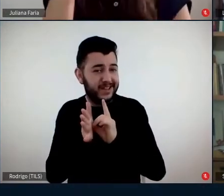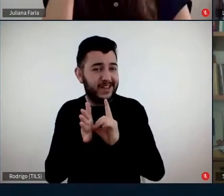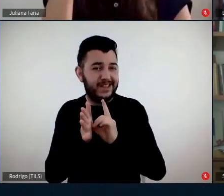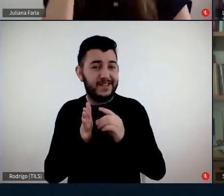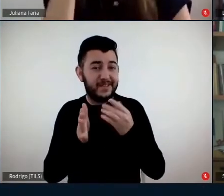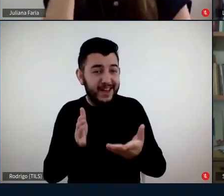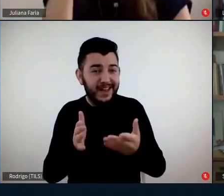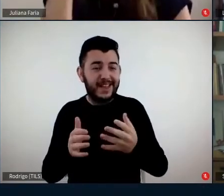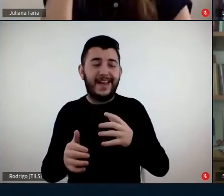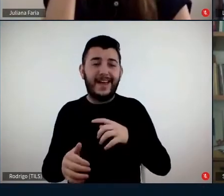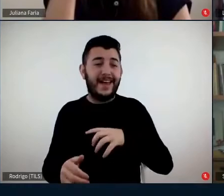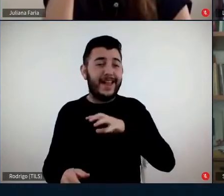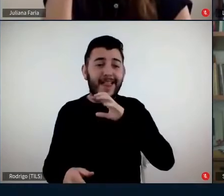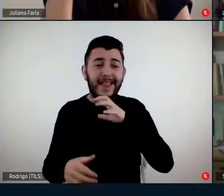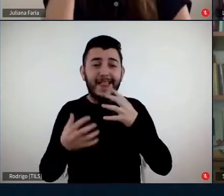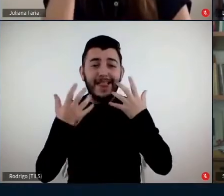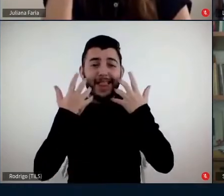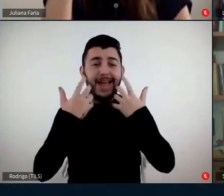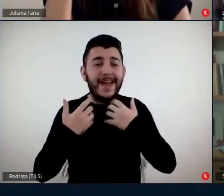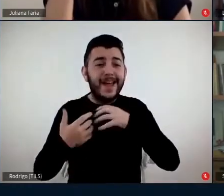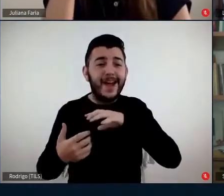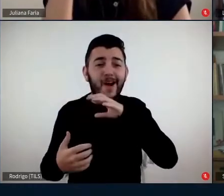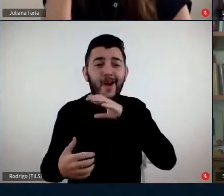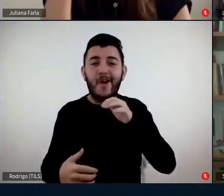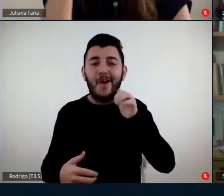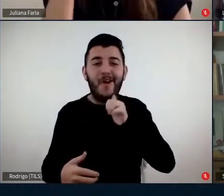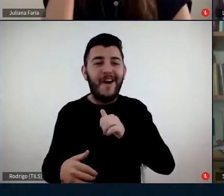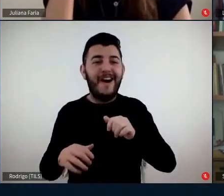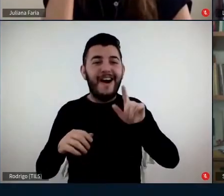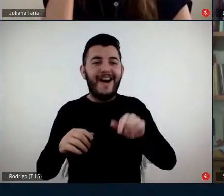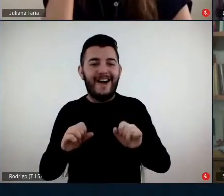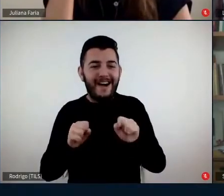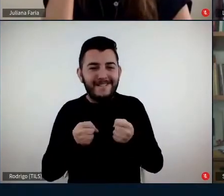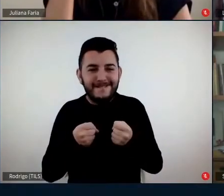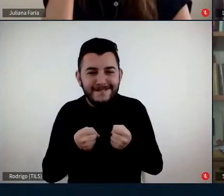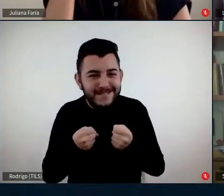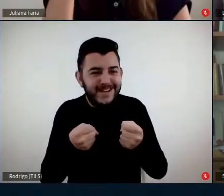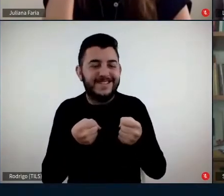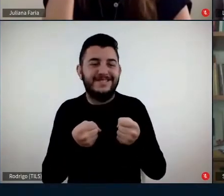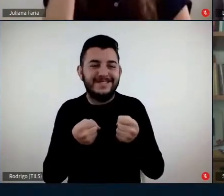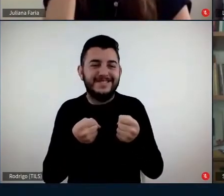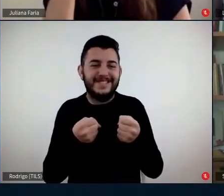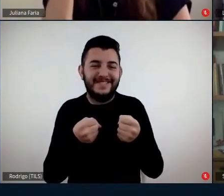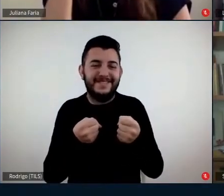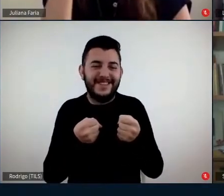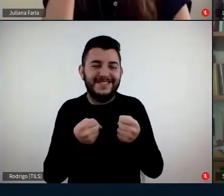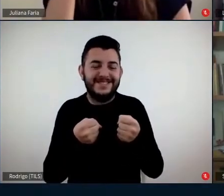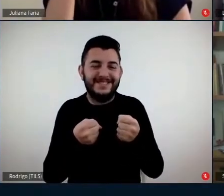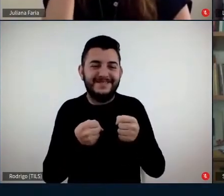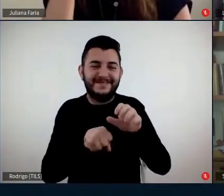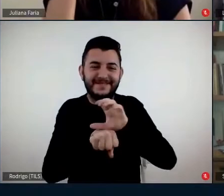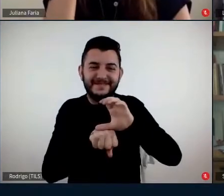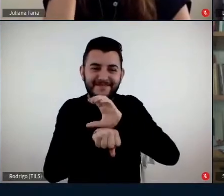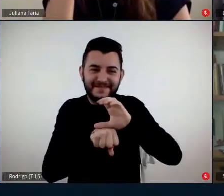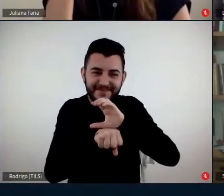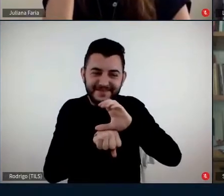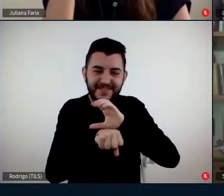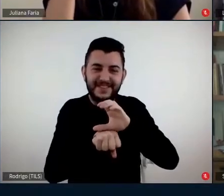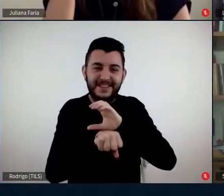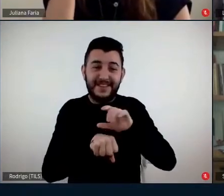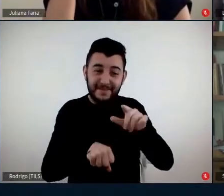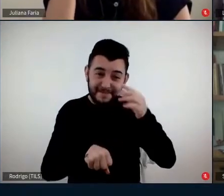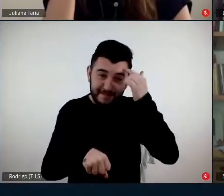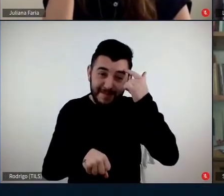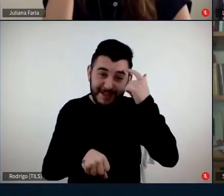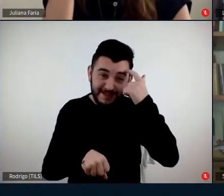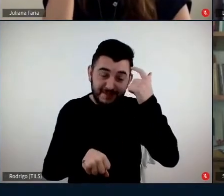do CAIS. Né? Ela faz muito essa organização CAIS-IMES e ela pensou em trazer, mas como a gente